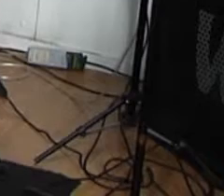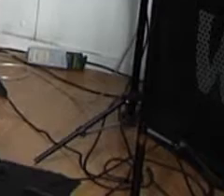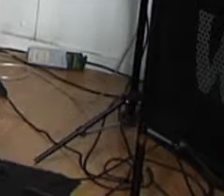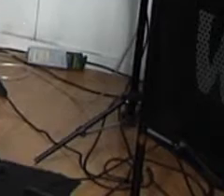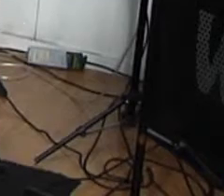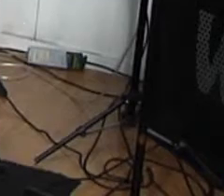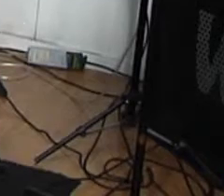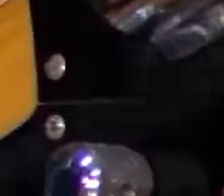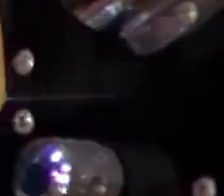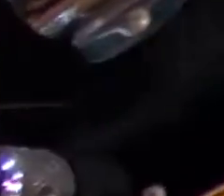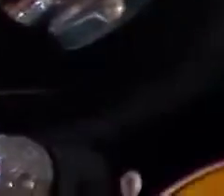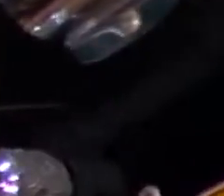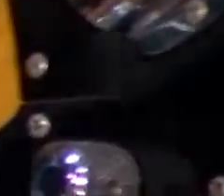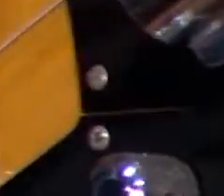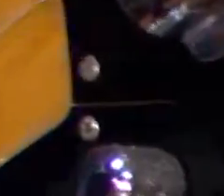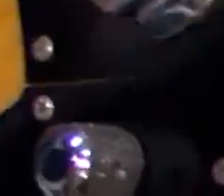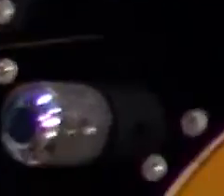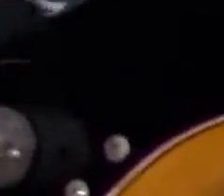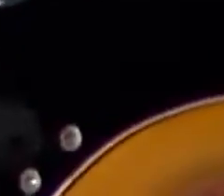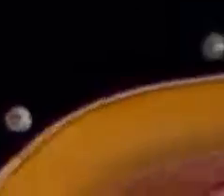I